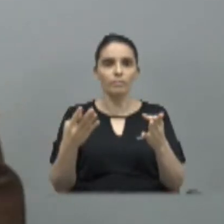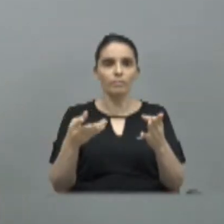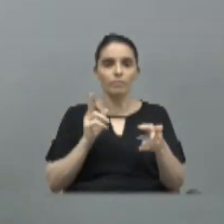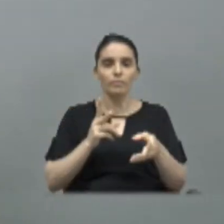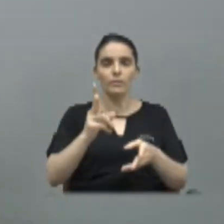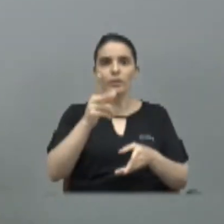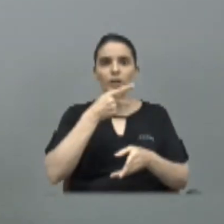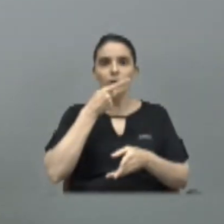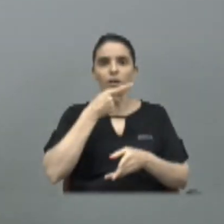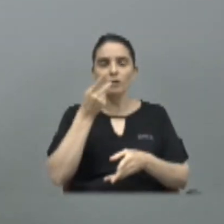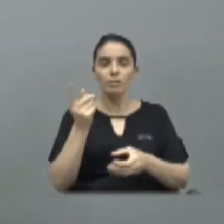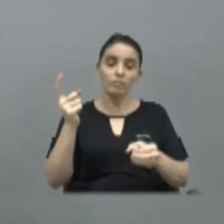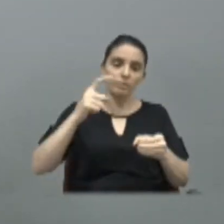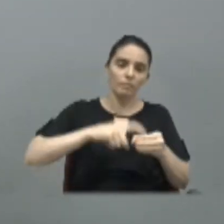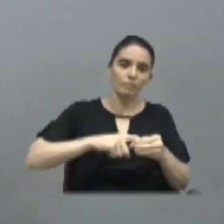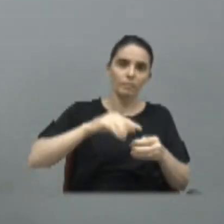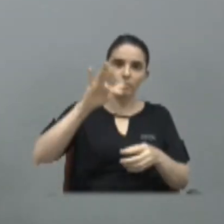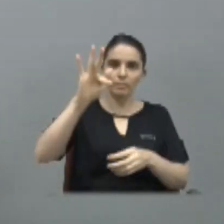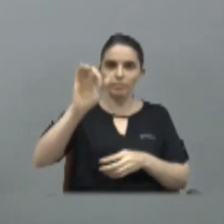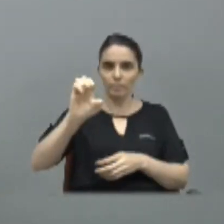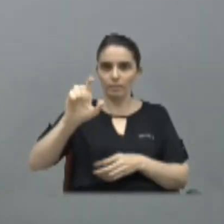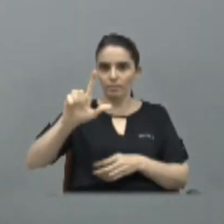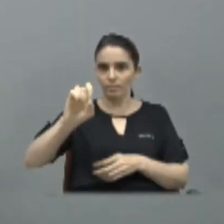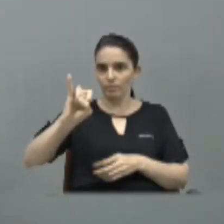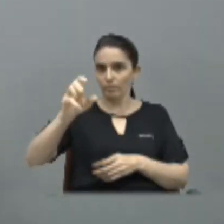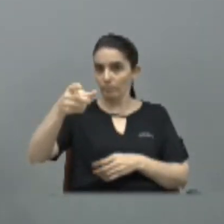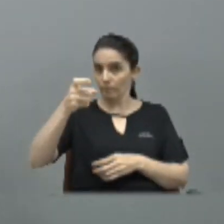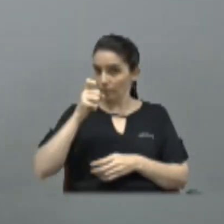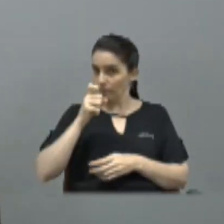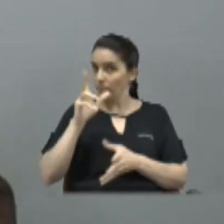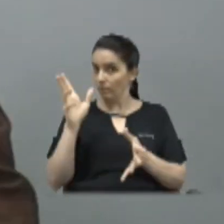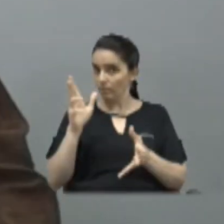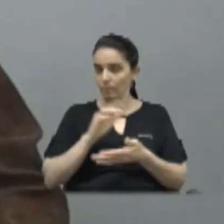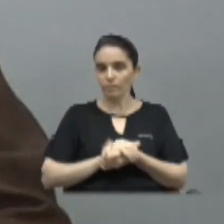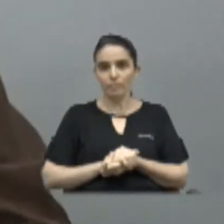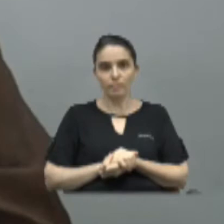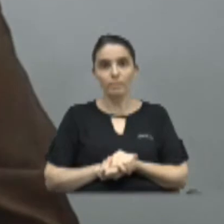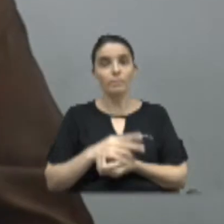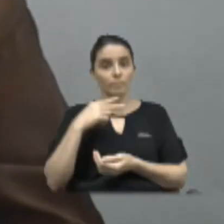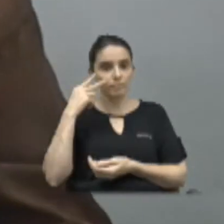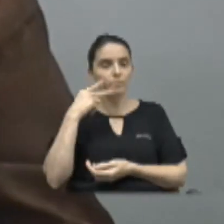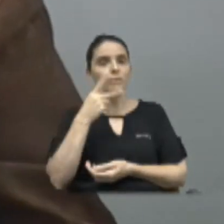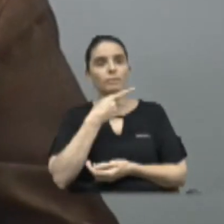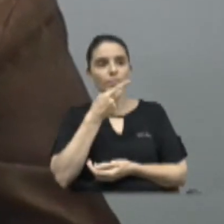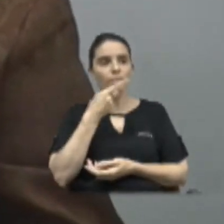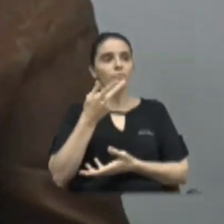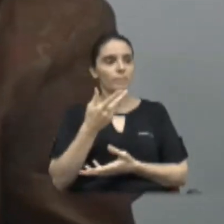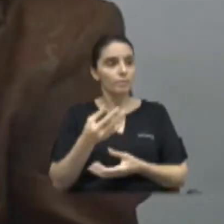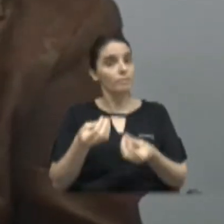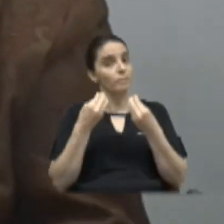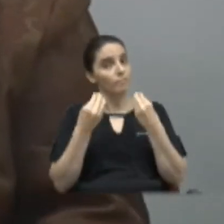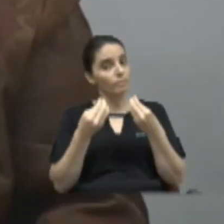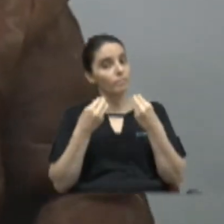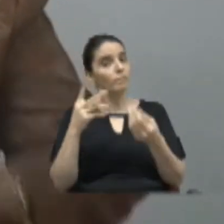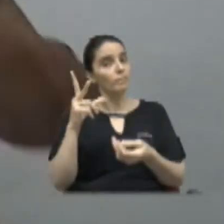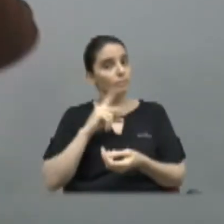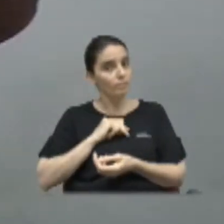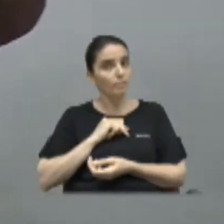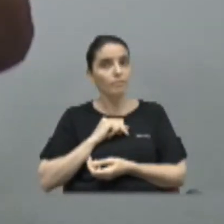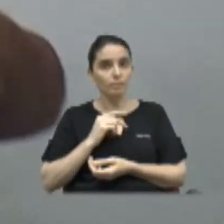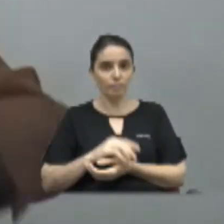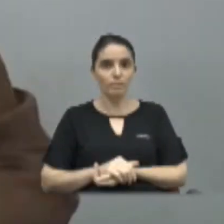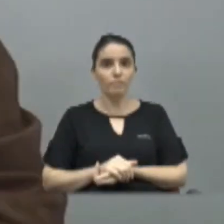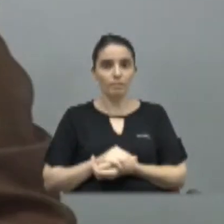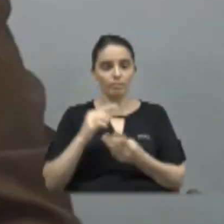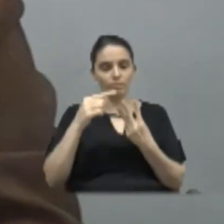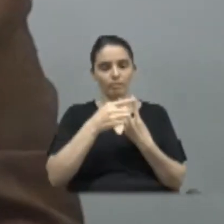vocês detestam que eu falo isso. Mas eu já ouvi vários vereadores chegando para mim e falando, nossa, não aguento mais ouvir isso. E não é vereador dos três aqui de trás, não é vereador que